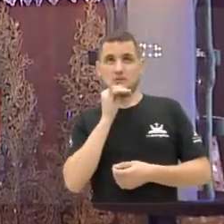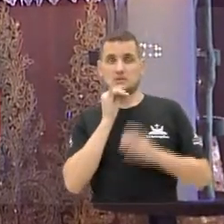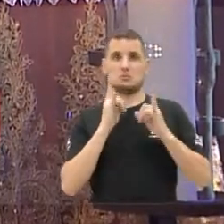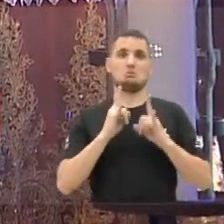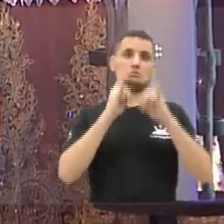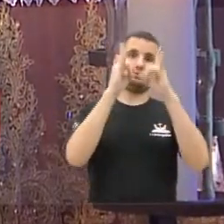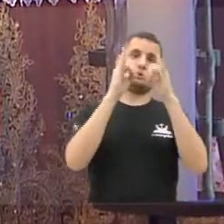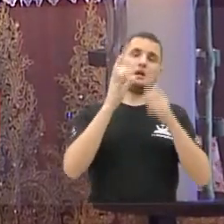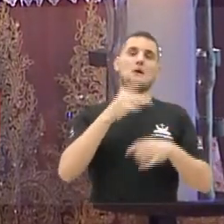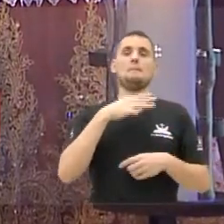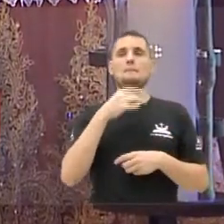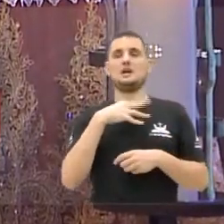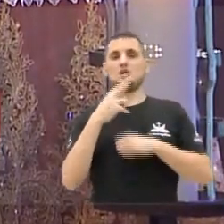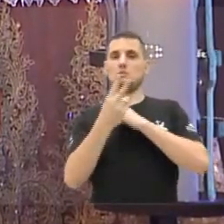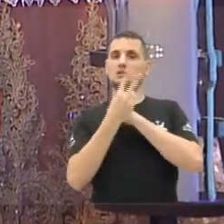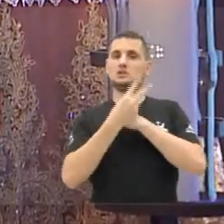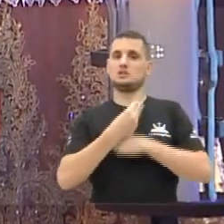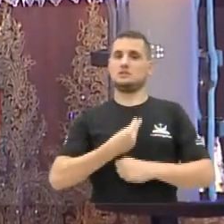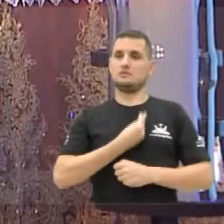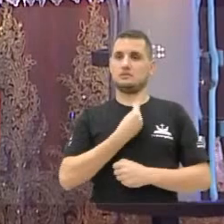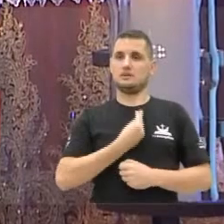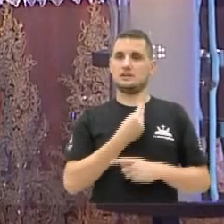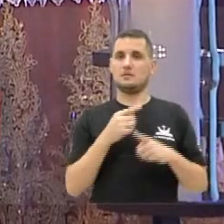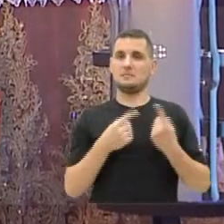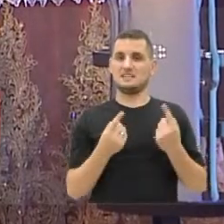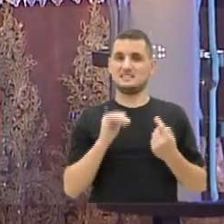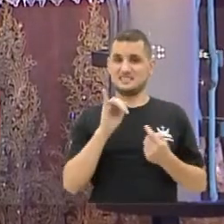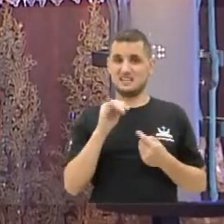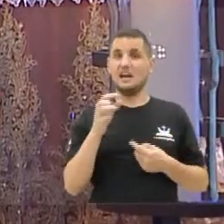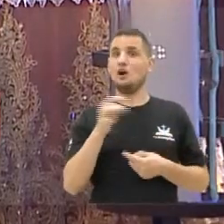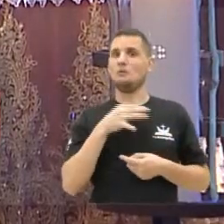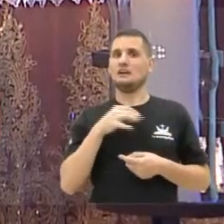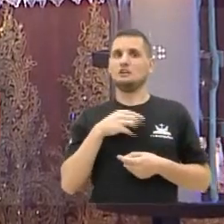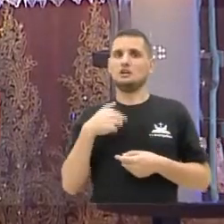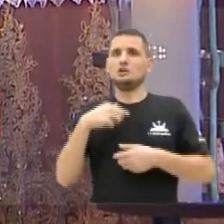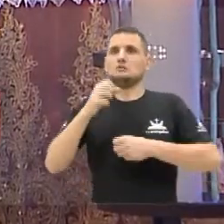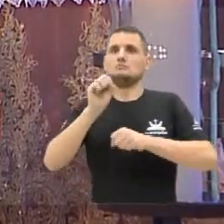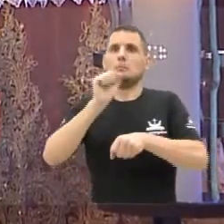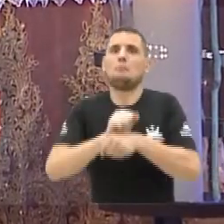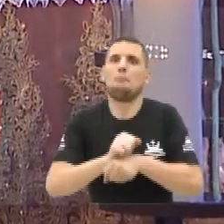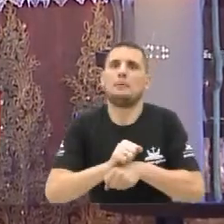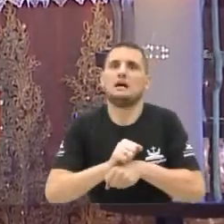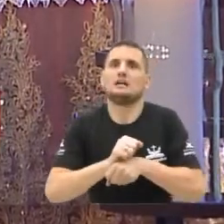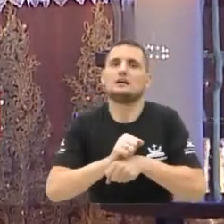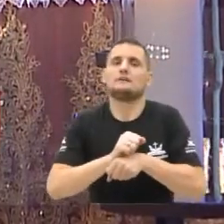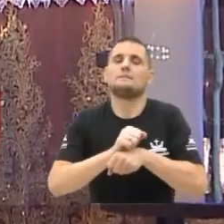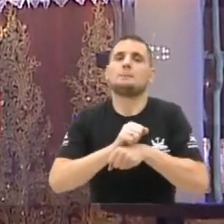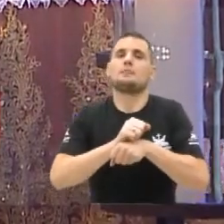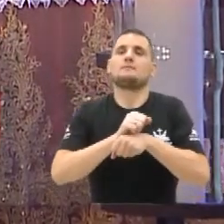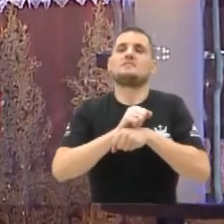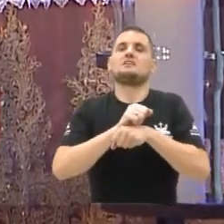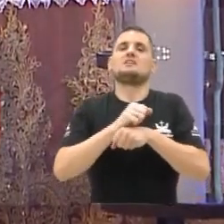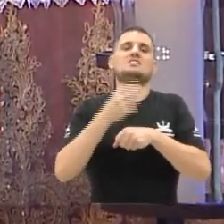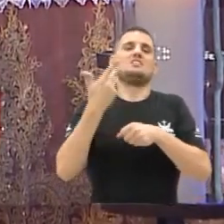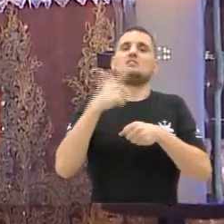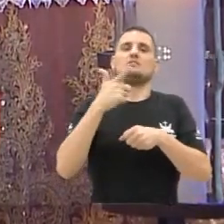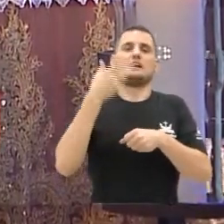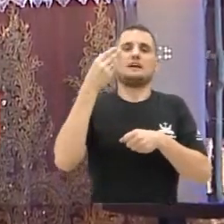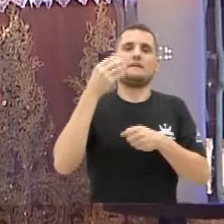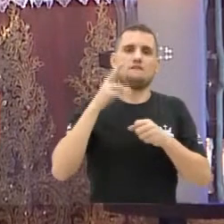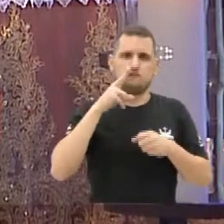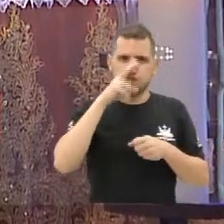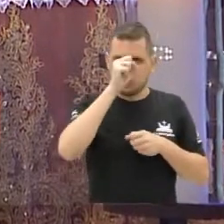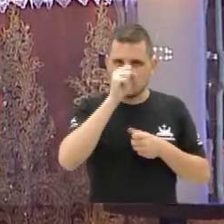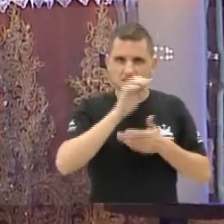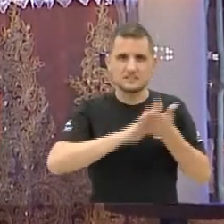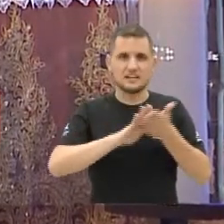proteção da nossa vida, mas quando o medo nos paralisa, quando o medo tira nossas forças, aí ele